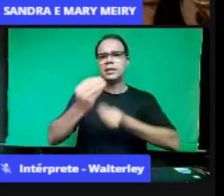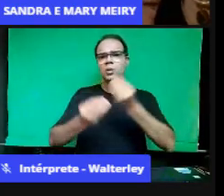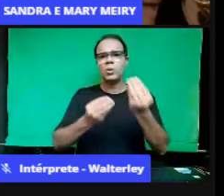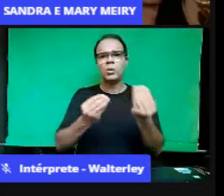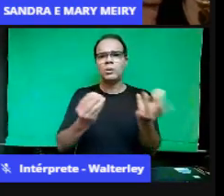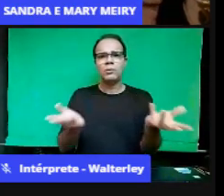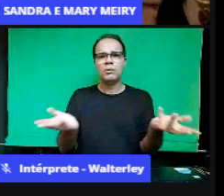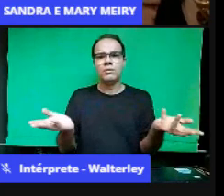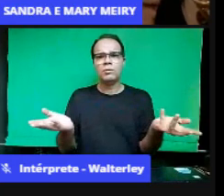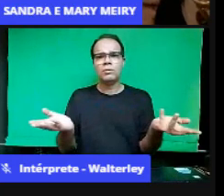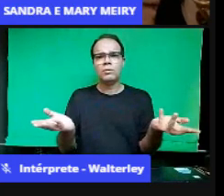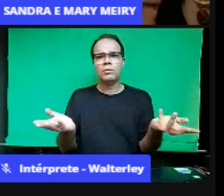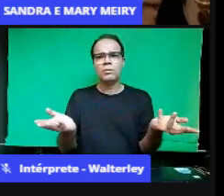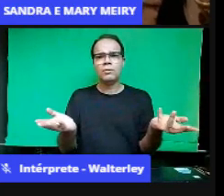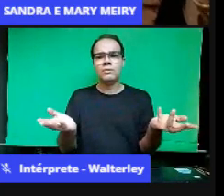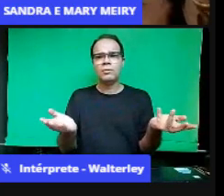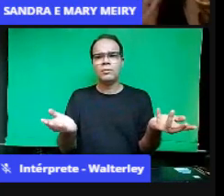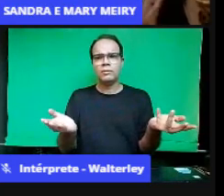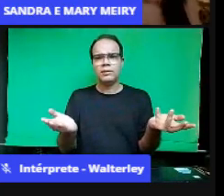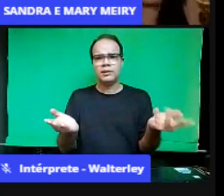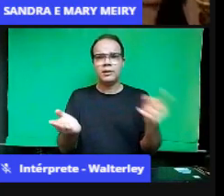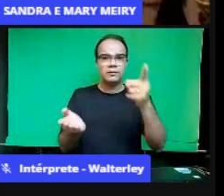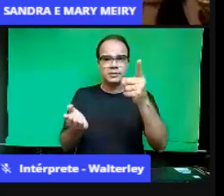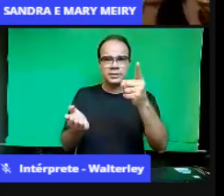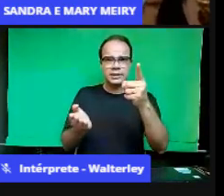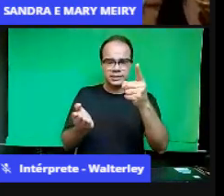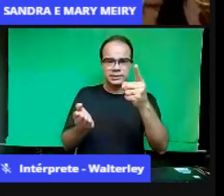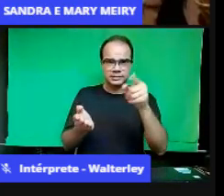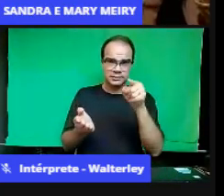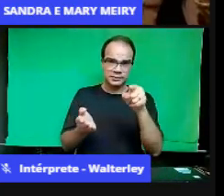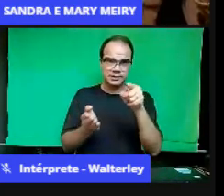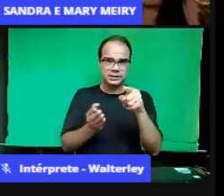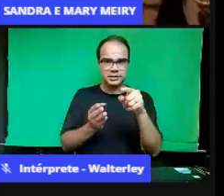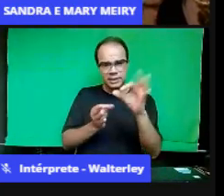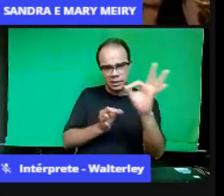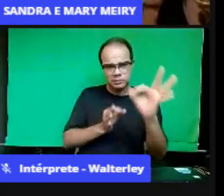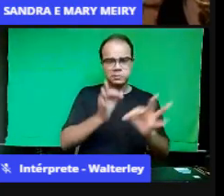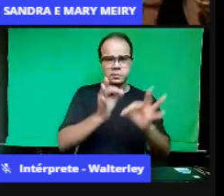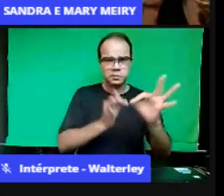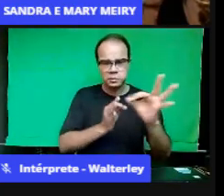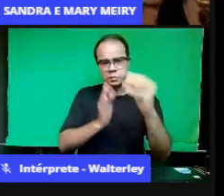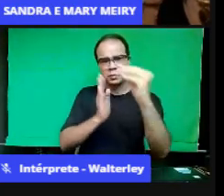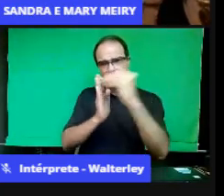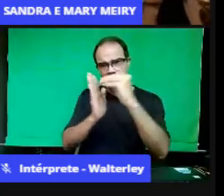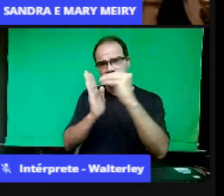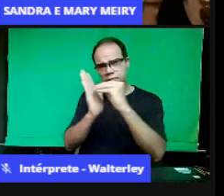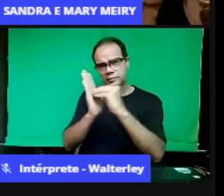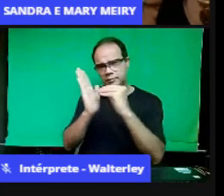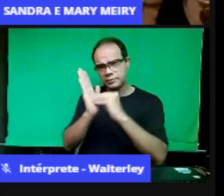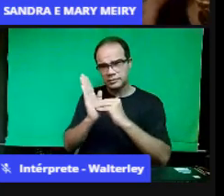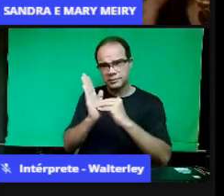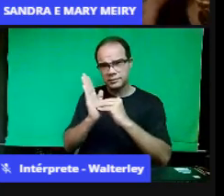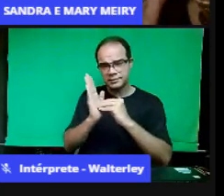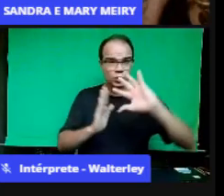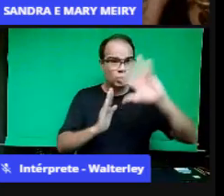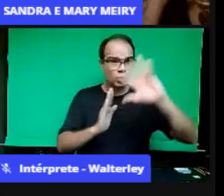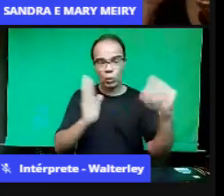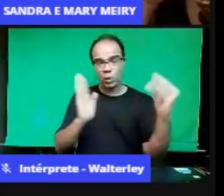ali na construção desse planejamento e na aplicabilidade desse planejamento. Porque